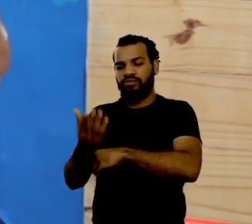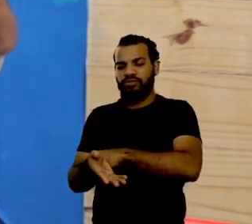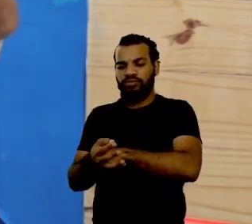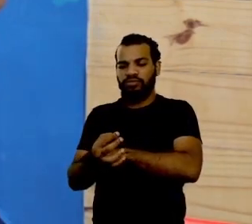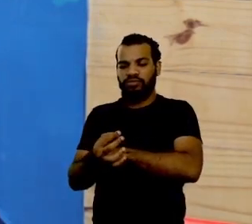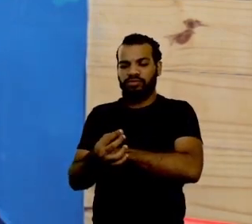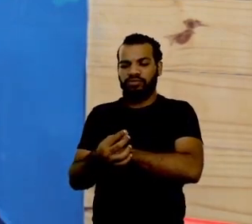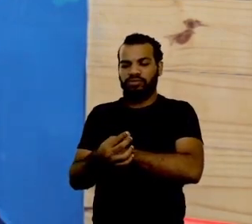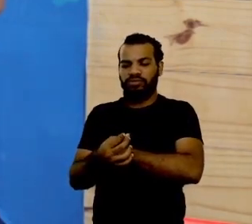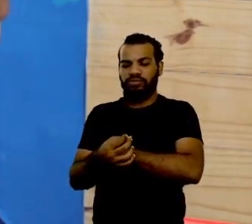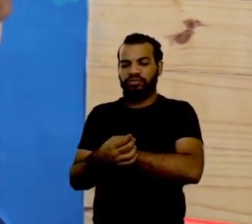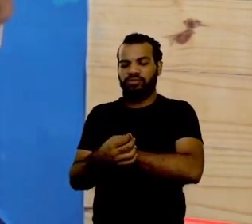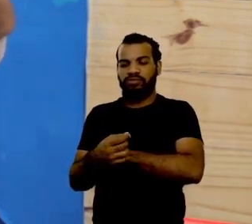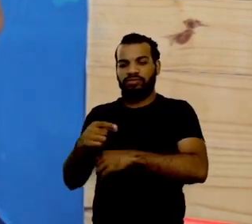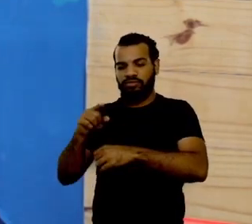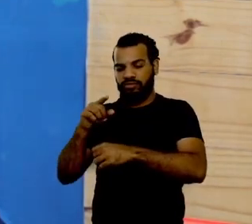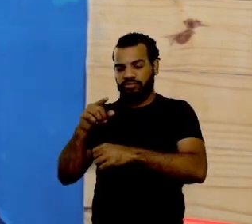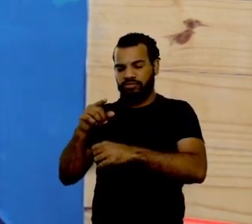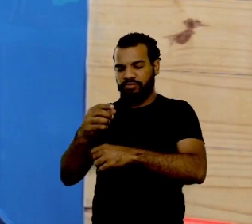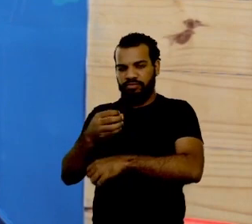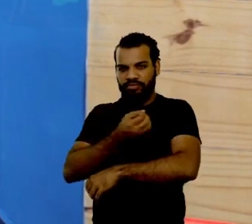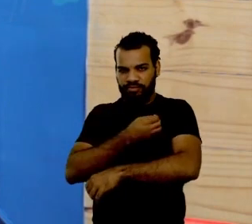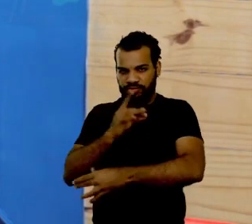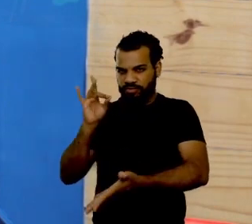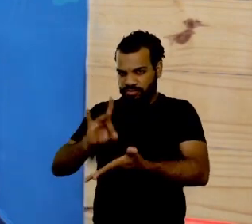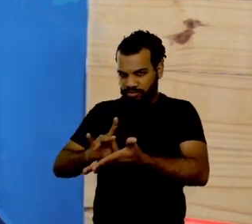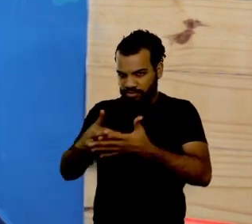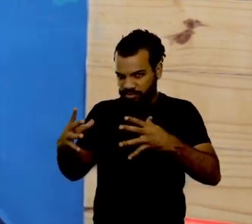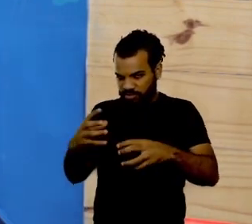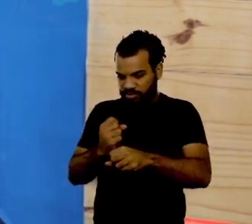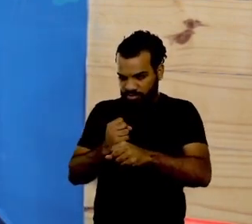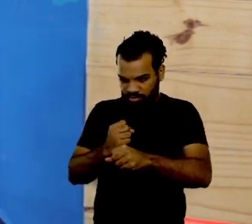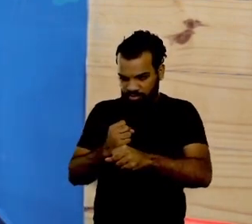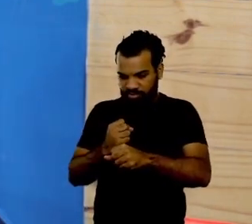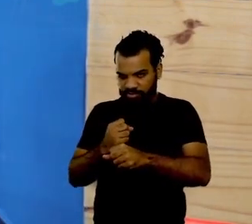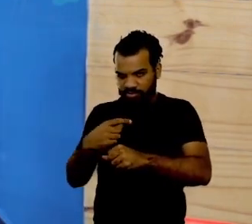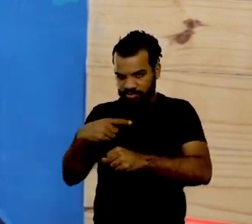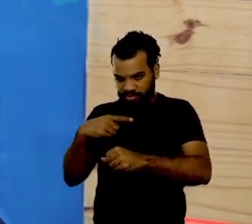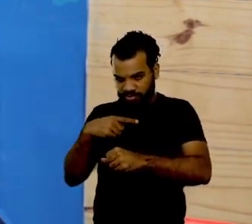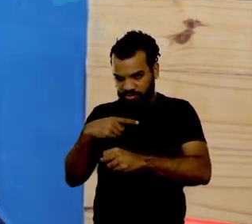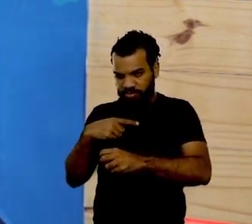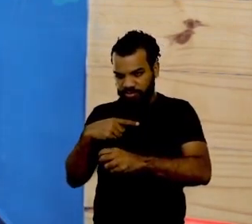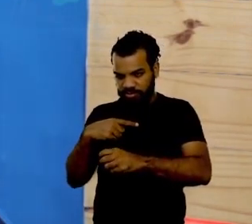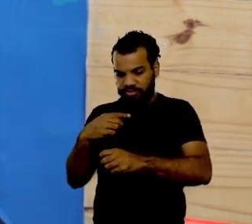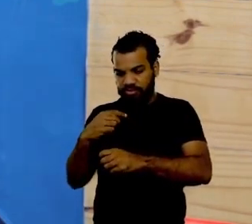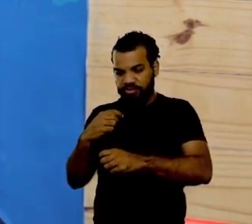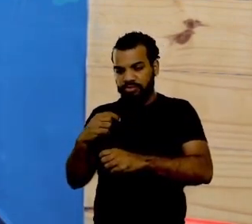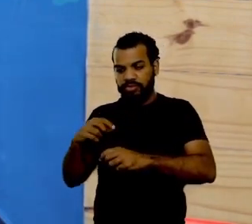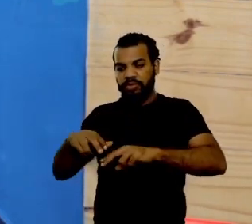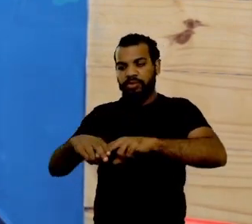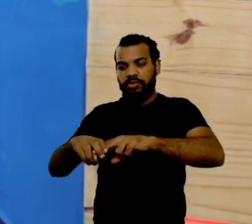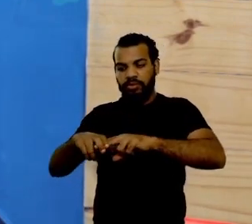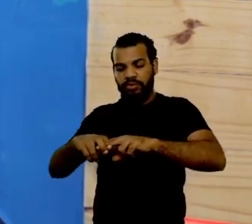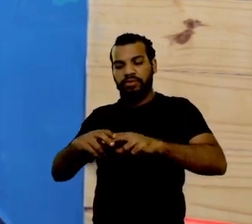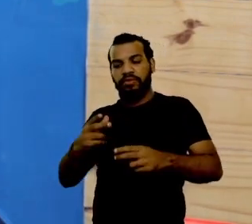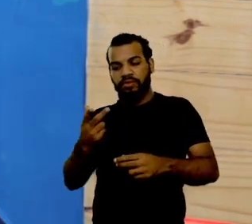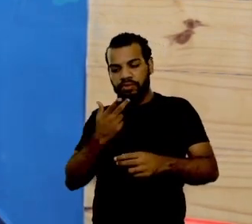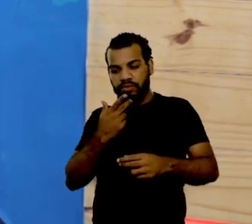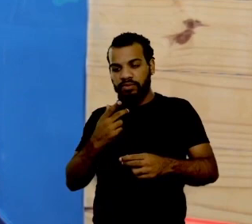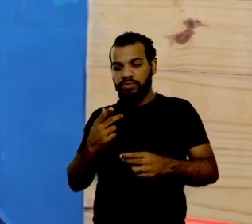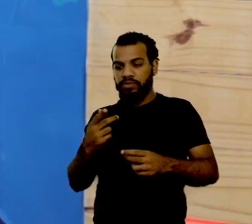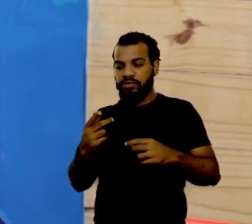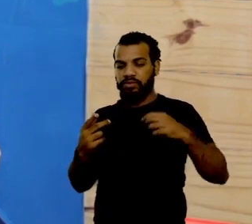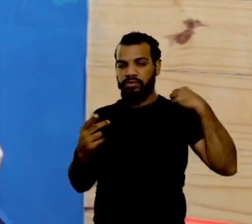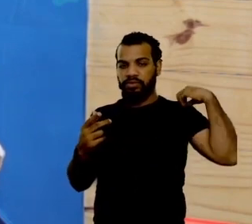o coeficiente real é a soma do aparente com o recipiente, é por isso que a gente fala que os líquidos,